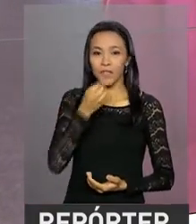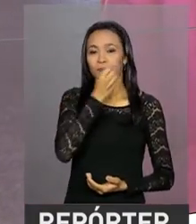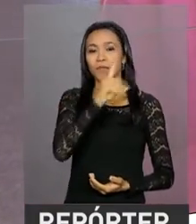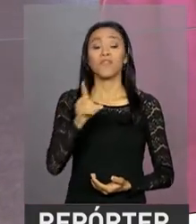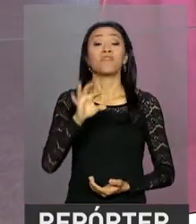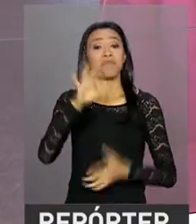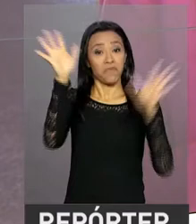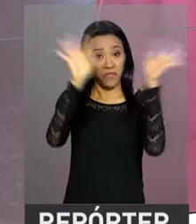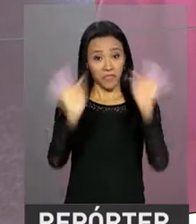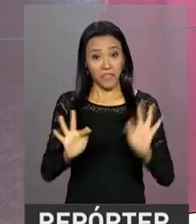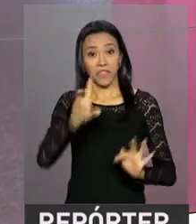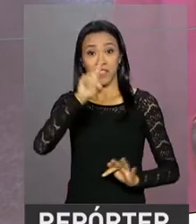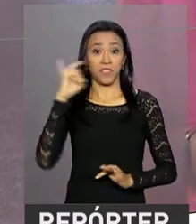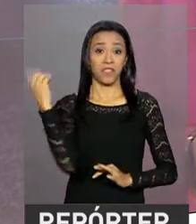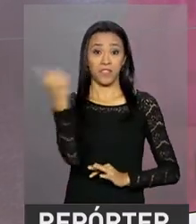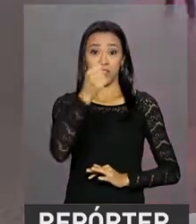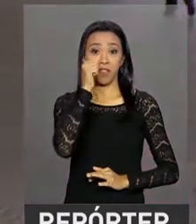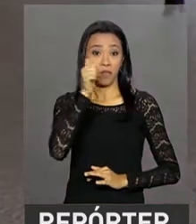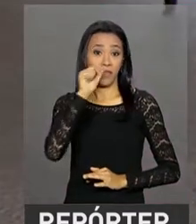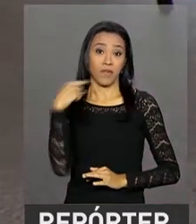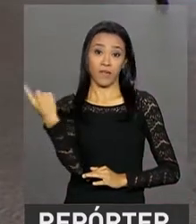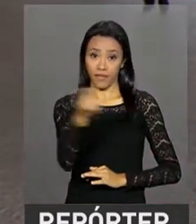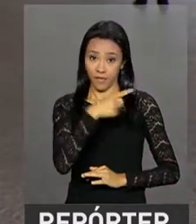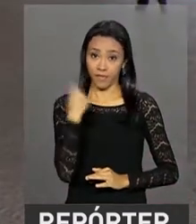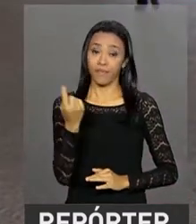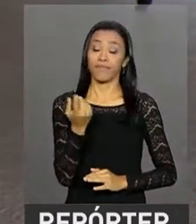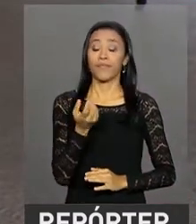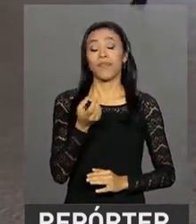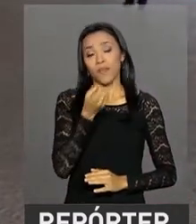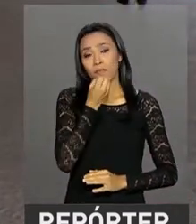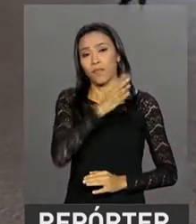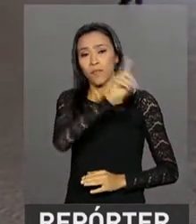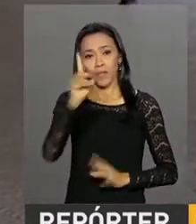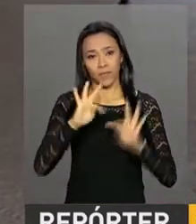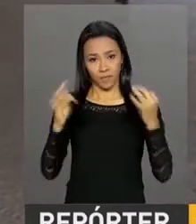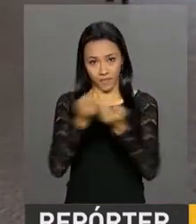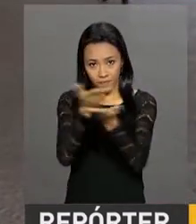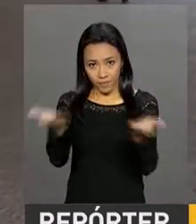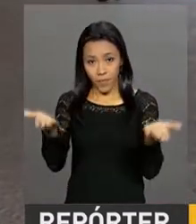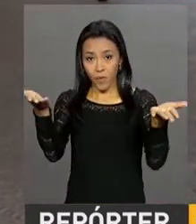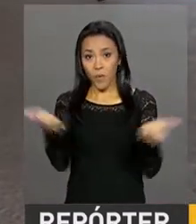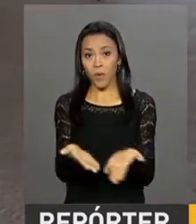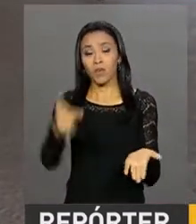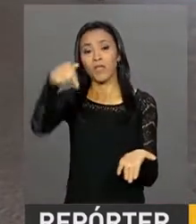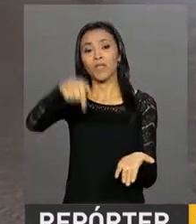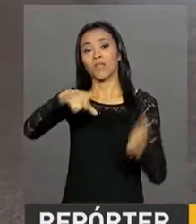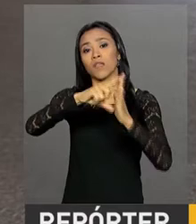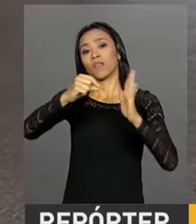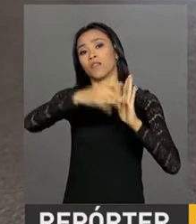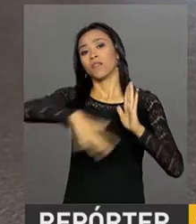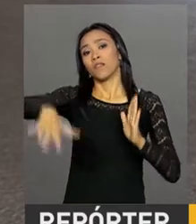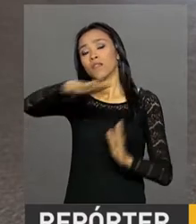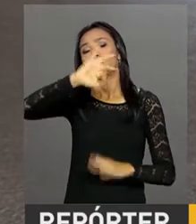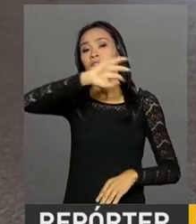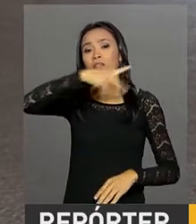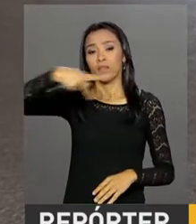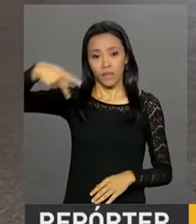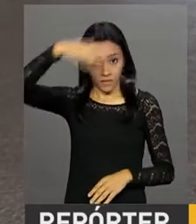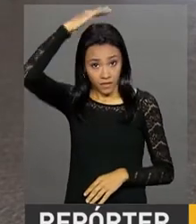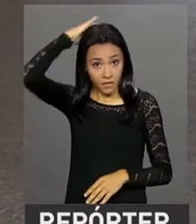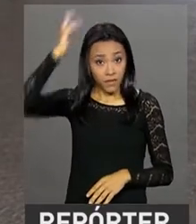da mulher aí pra você e um bronze a todos hoje aqui no palácio do planalto o presidente michel temer vai